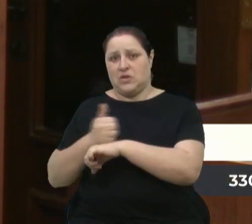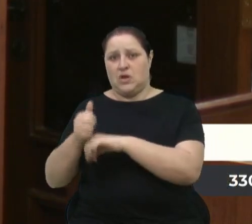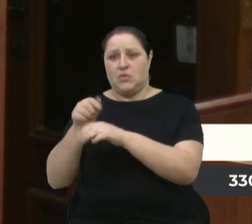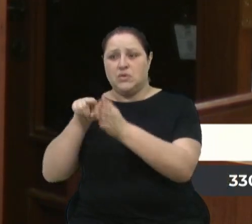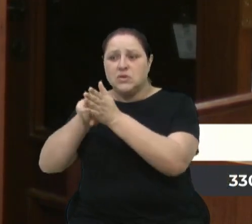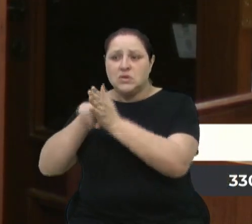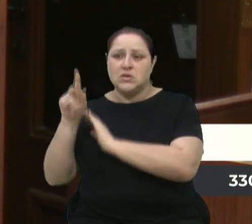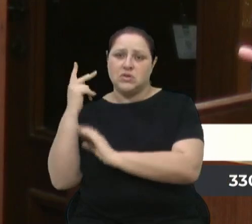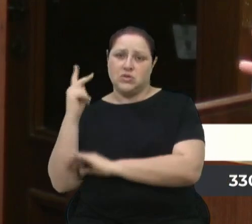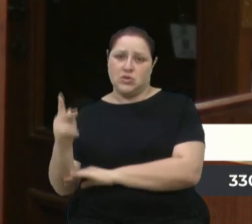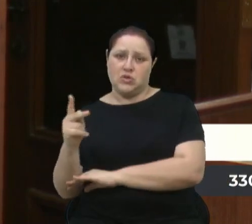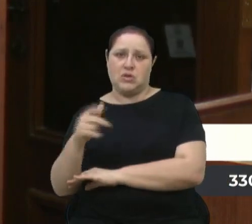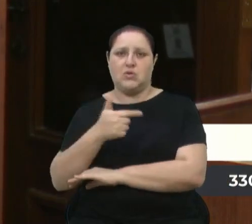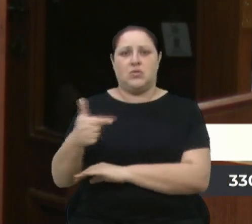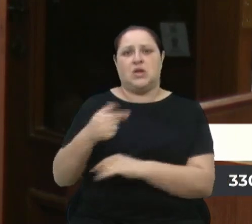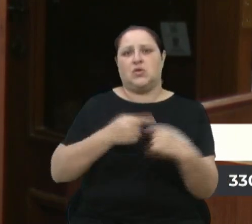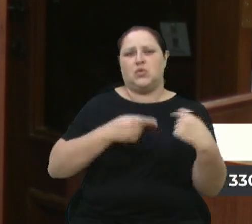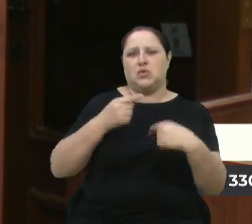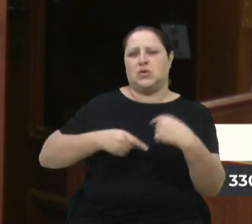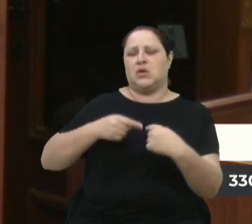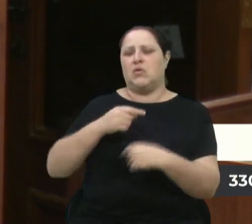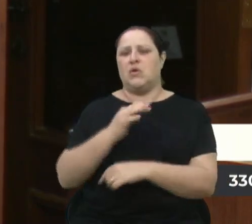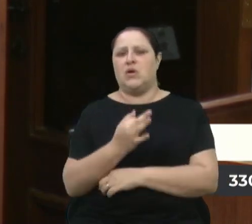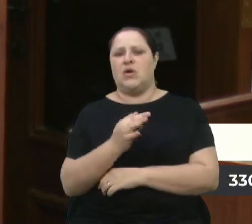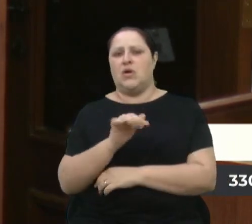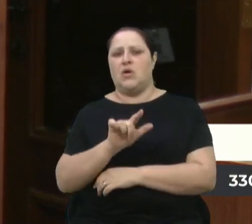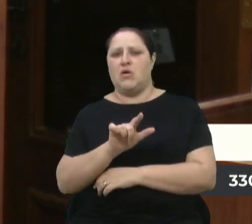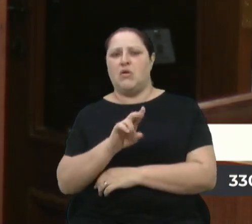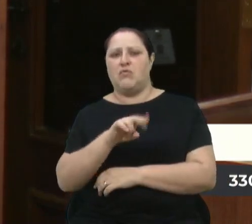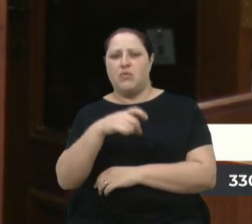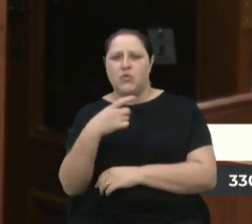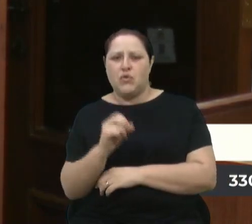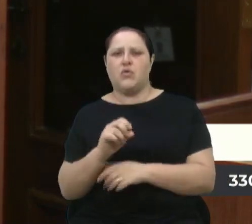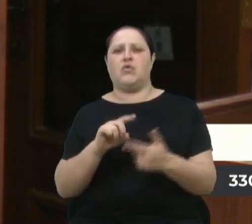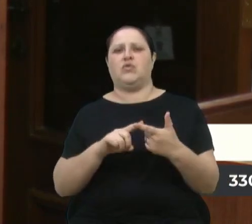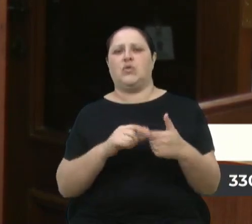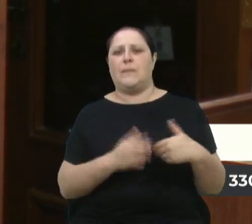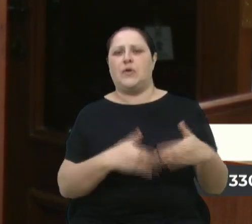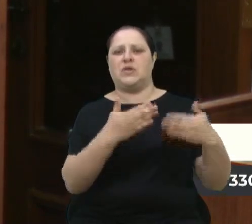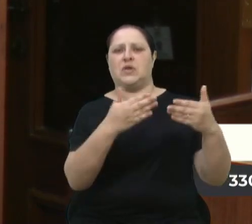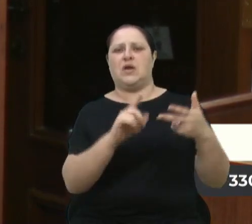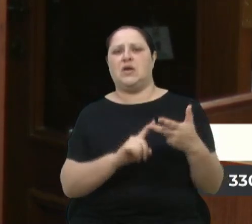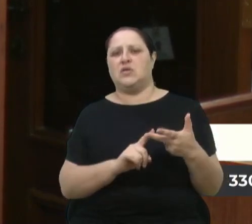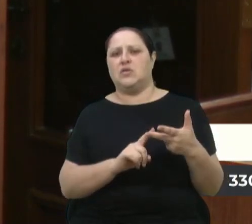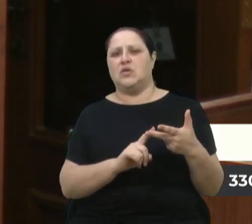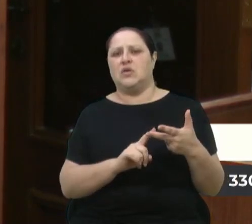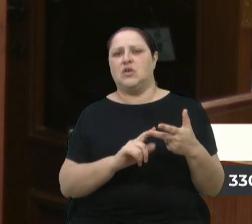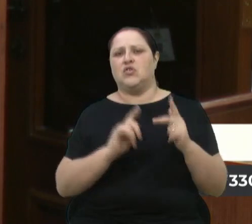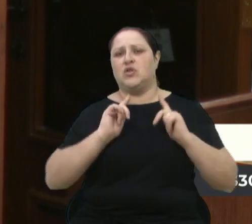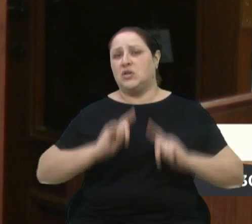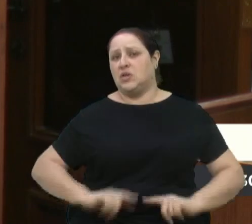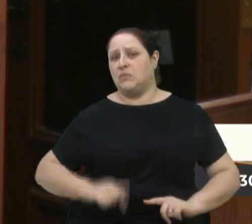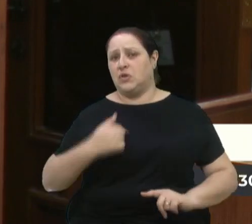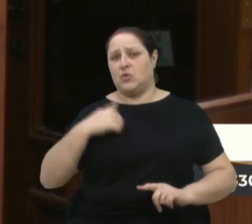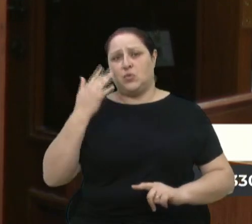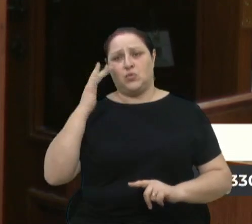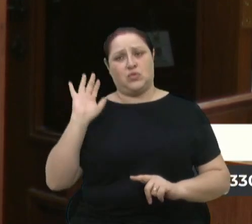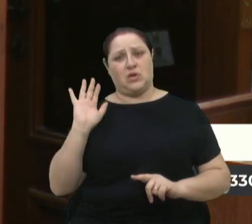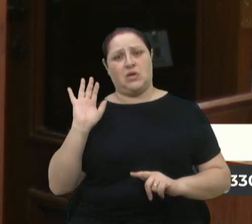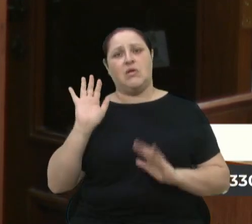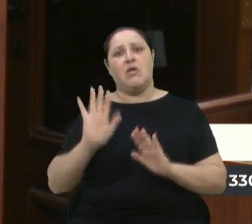essa discussão sobre fluxo, processo, gerenciamento, etc, etc. Mas 1 ano, gente. E as